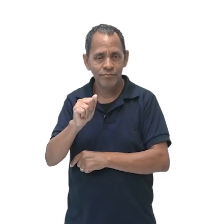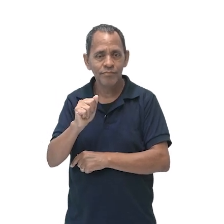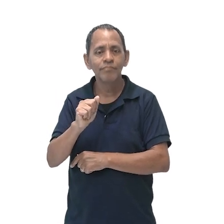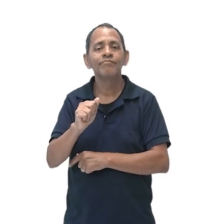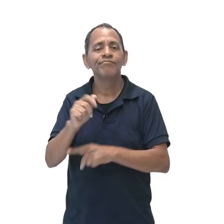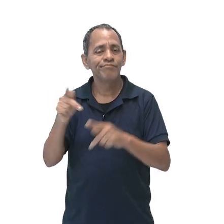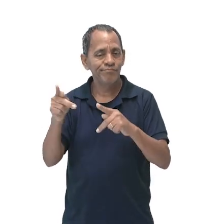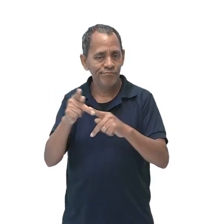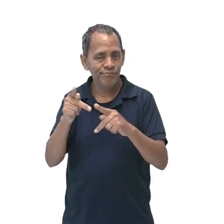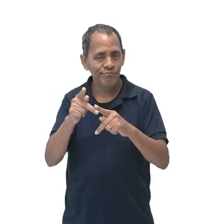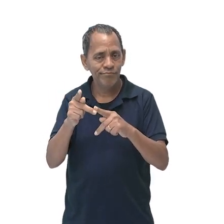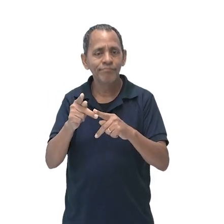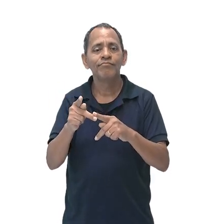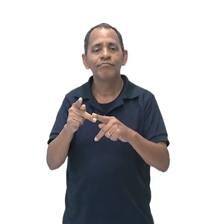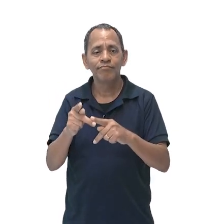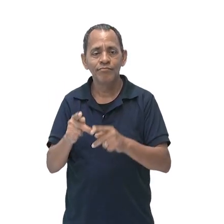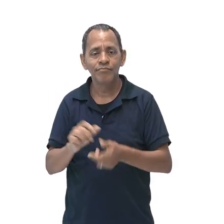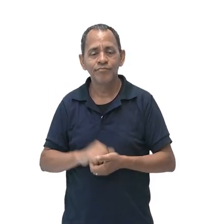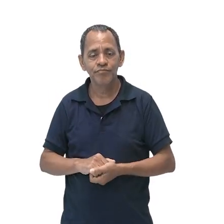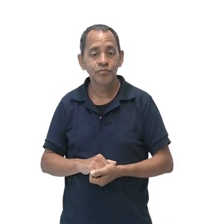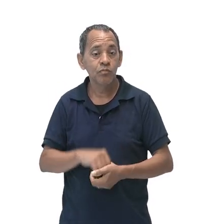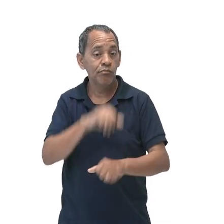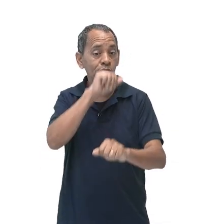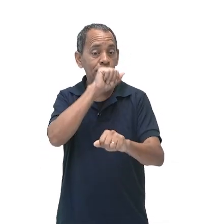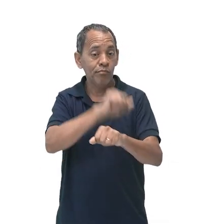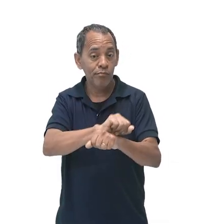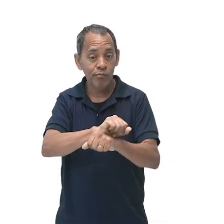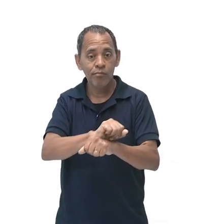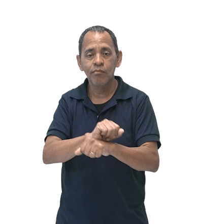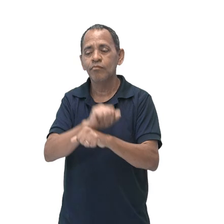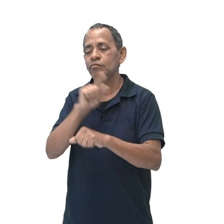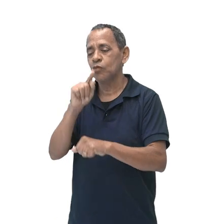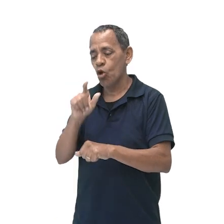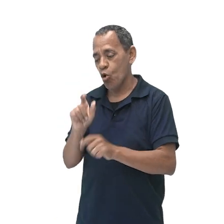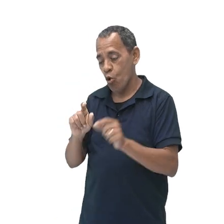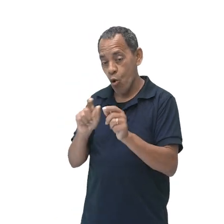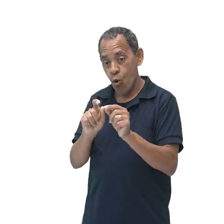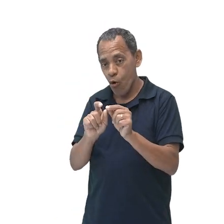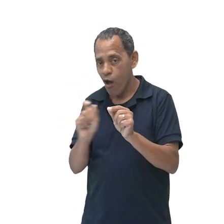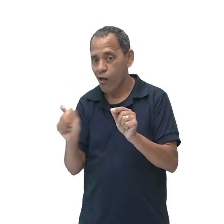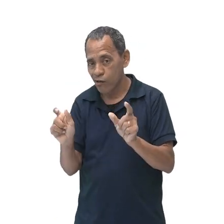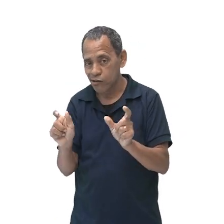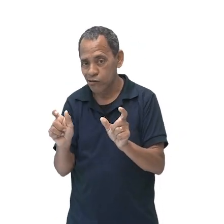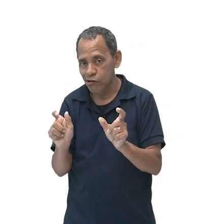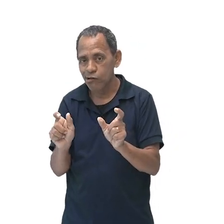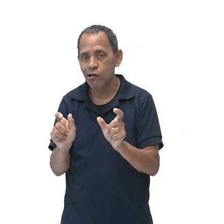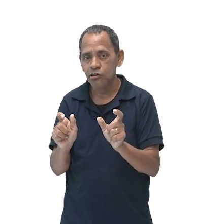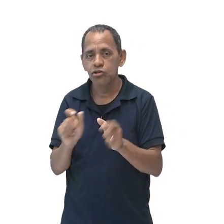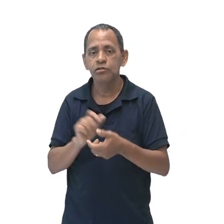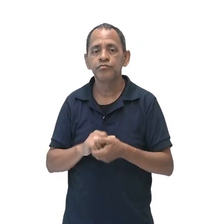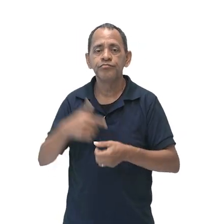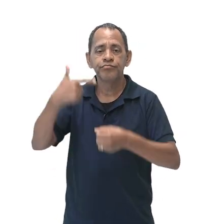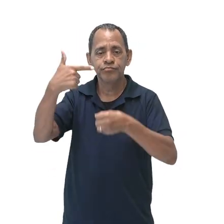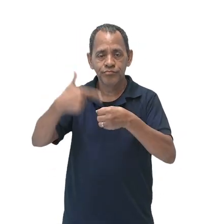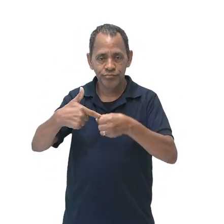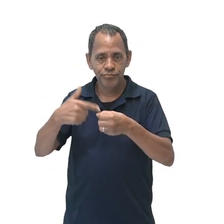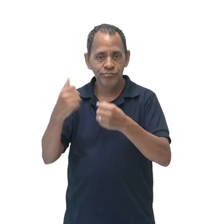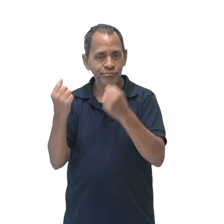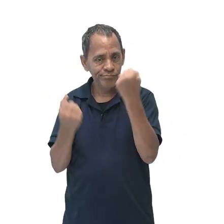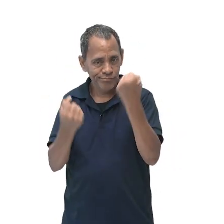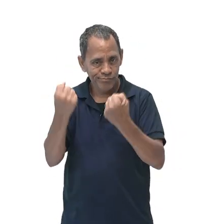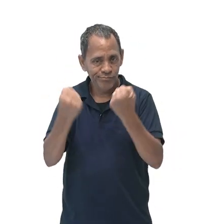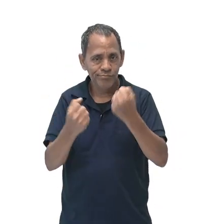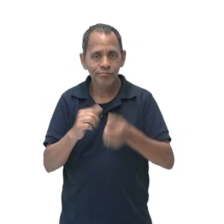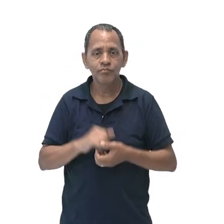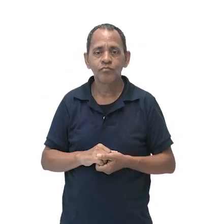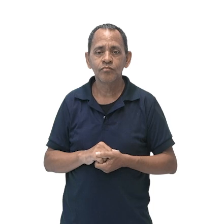preposição conecta o verbo parar com o restante aí do enunciado, abastecer o carro. E